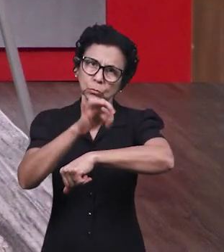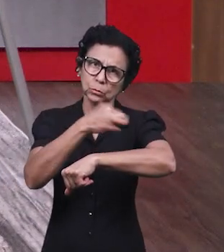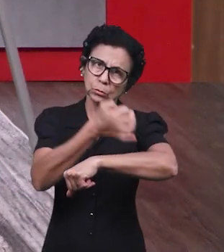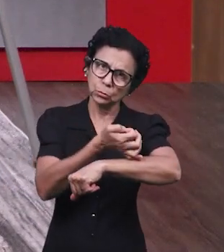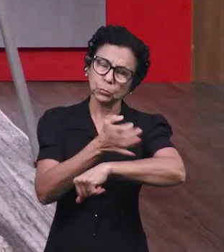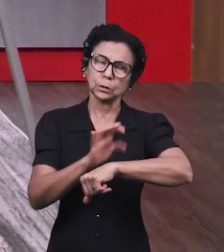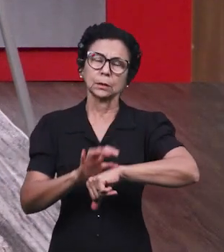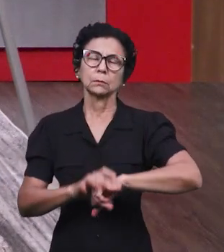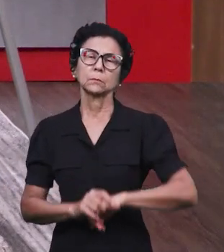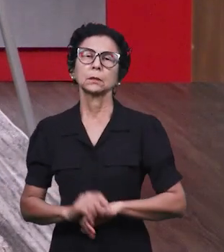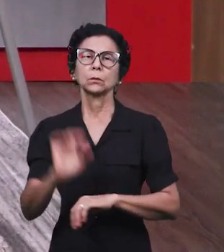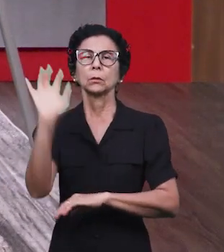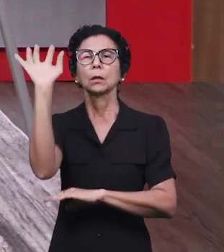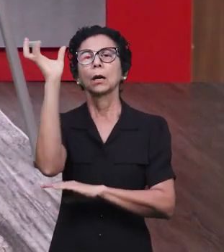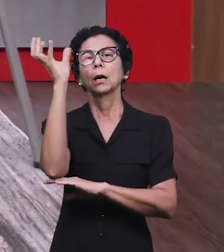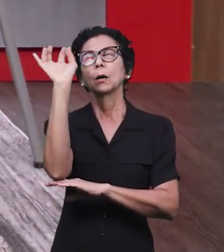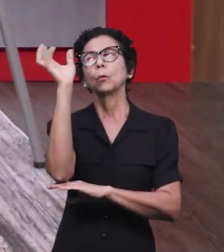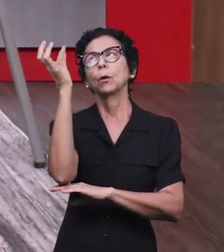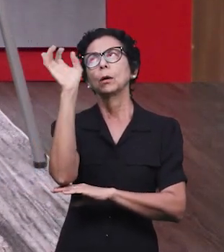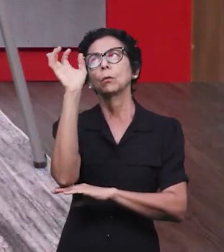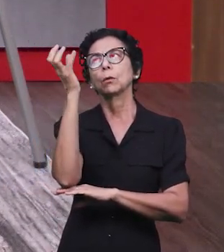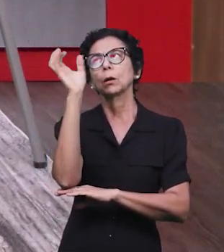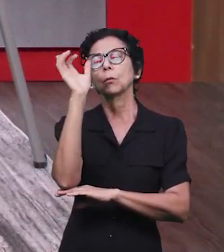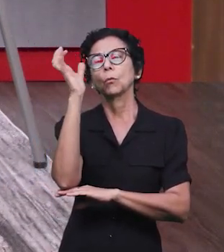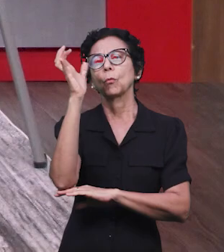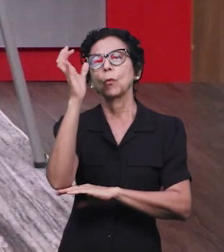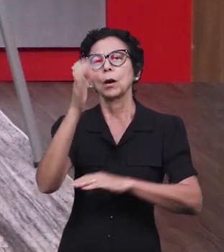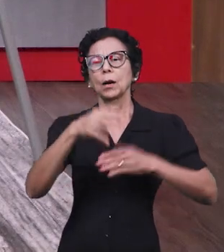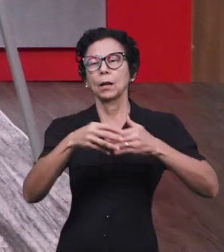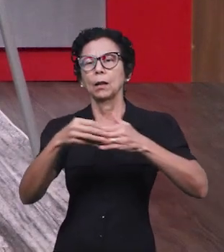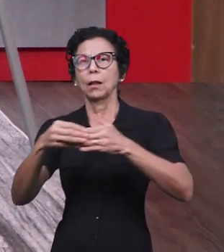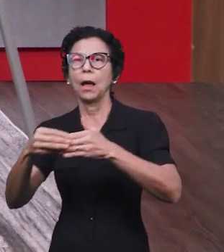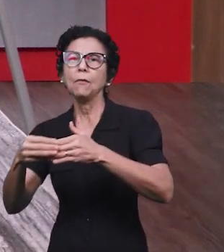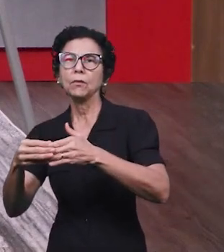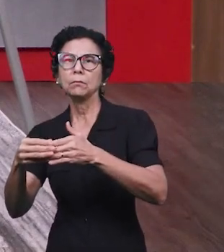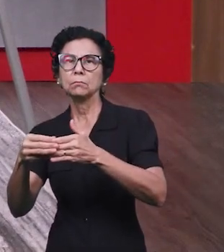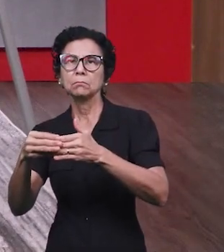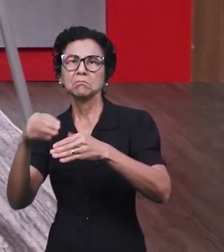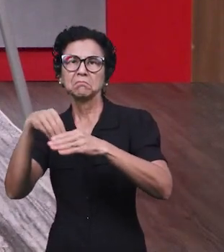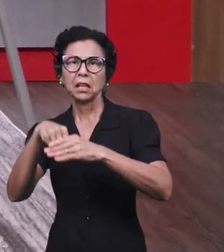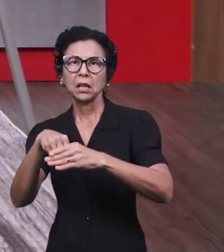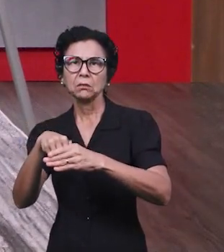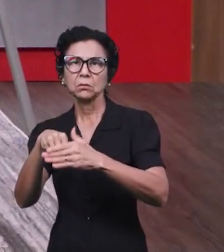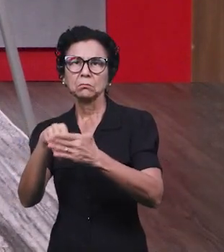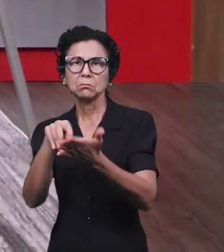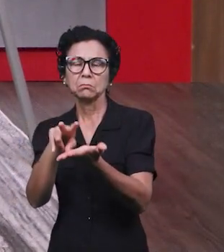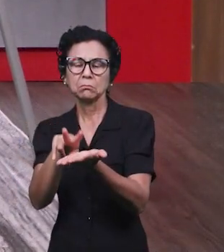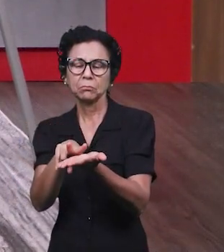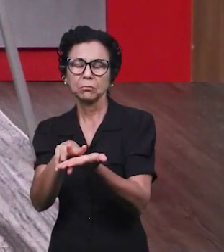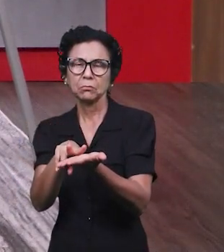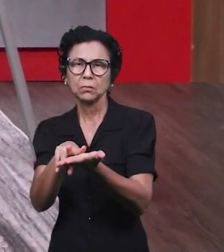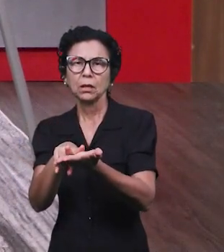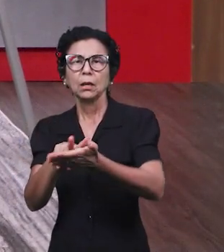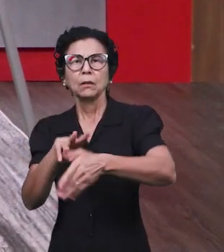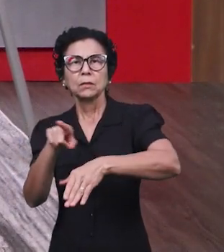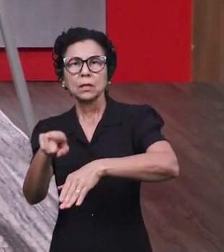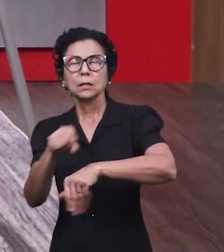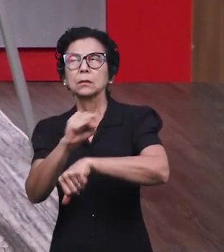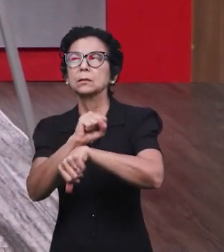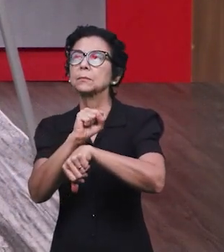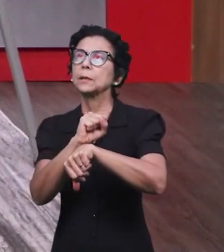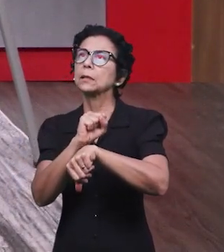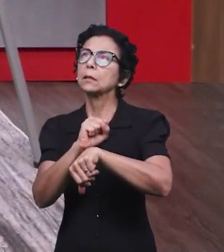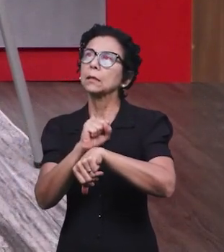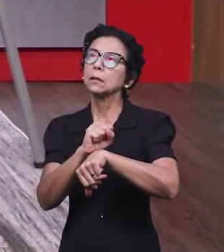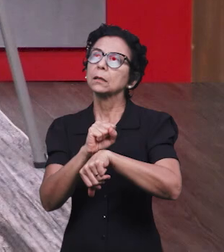uma ambulância, você fez um curativo ali e você simplesmente nesse aspecto do curativo, você está aguardando, não está